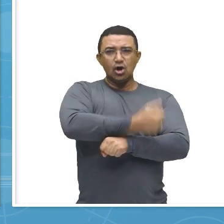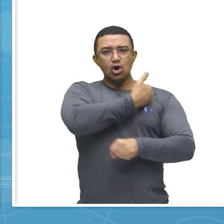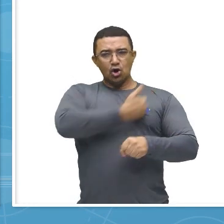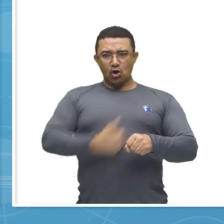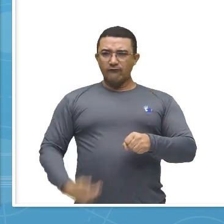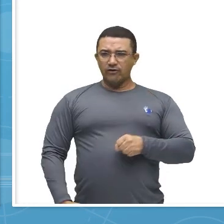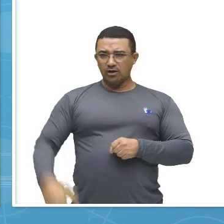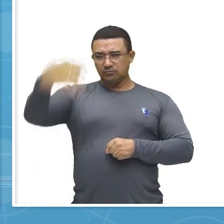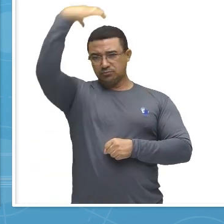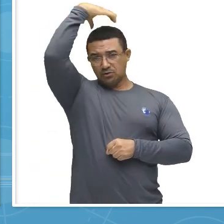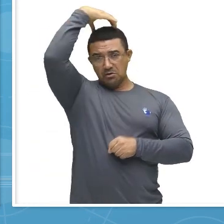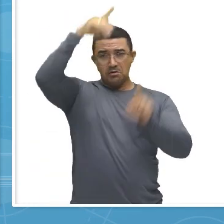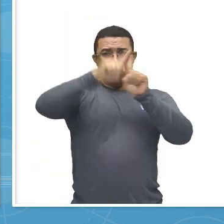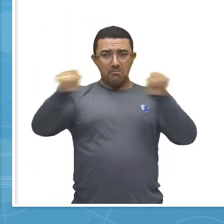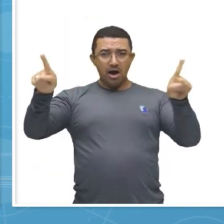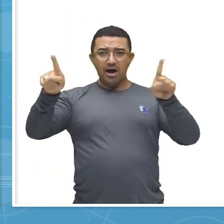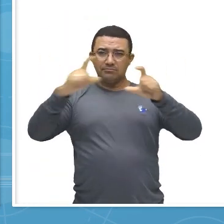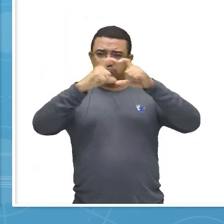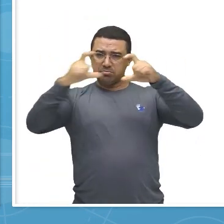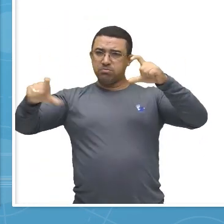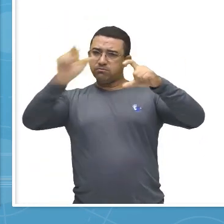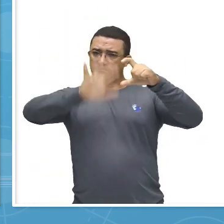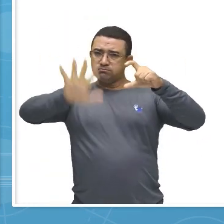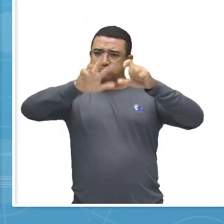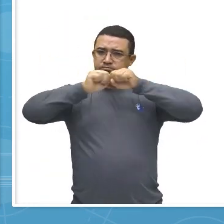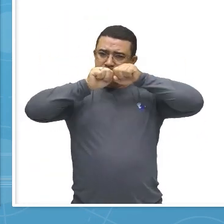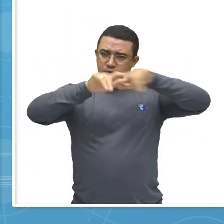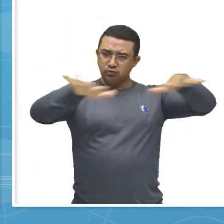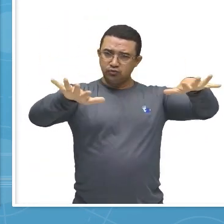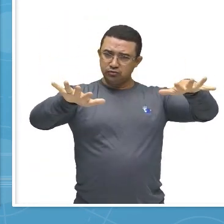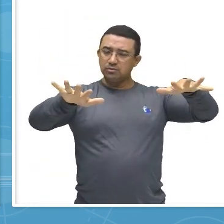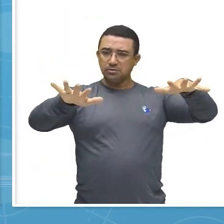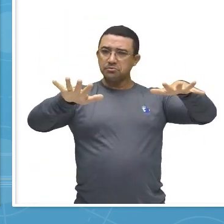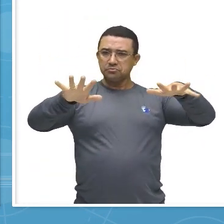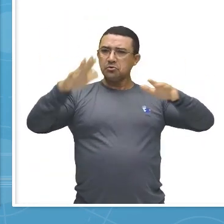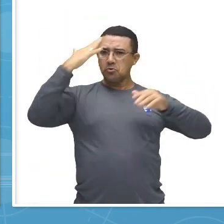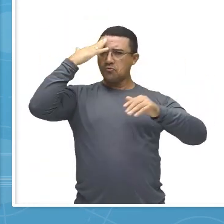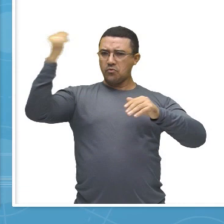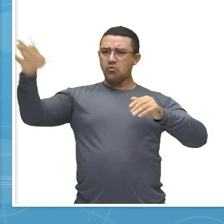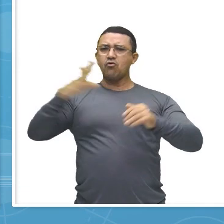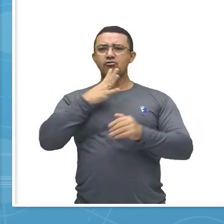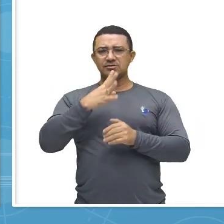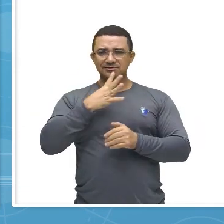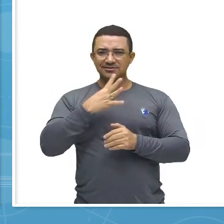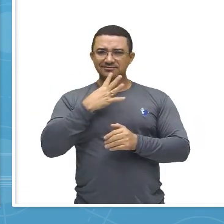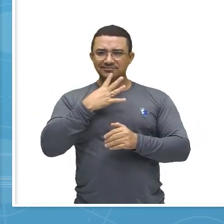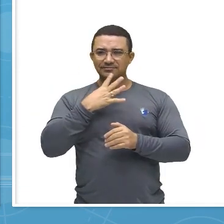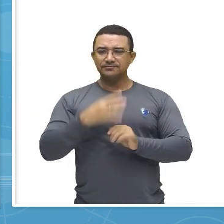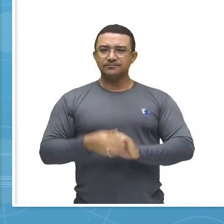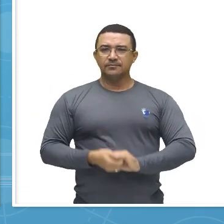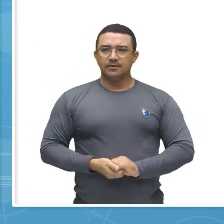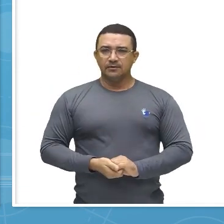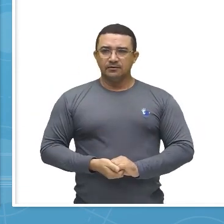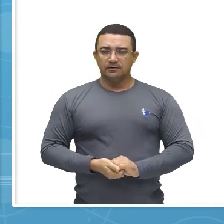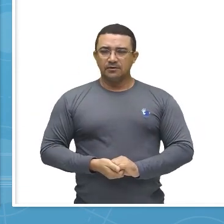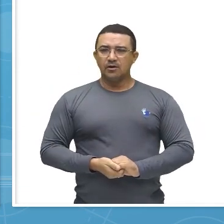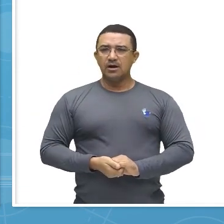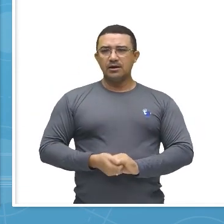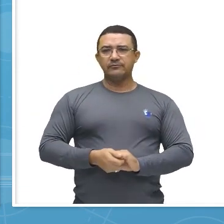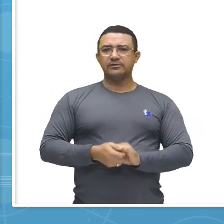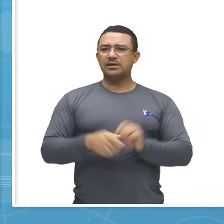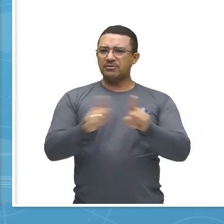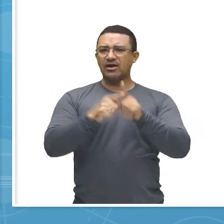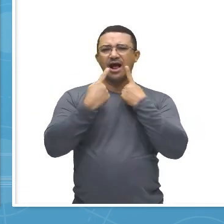porém ganharam grande popularidade, acarretando sua existência até os dias de hoje. Aquela situação que nós falamos, né? Ele vai